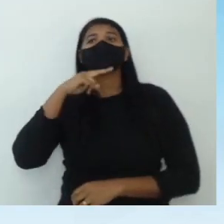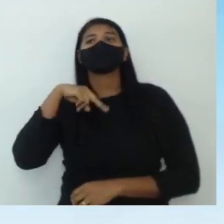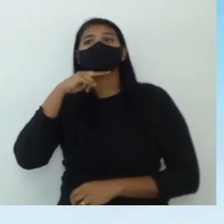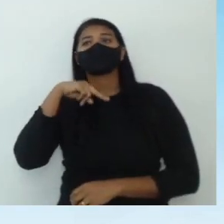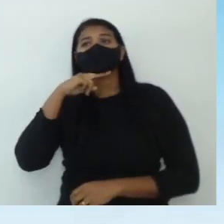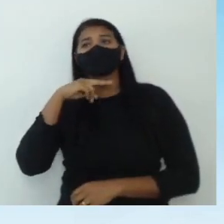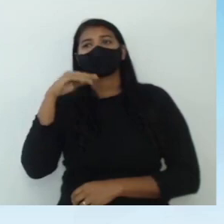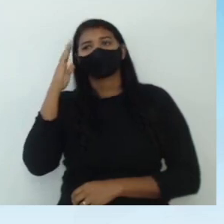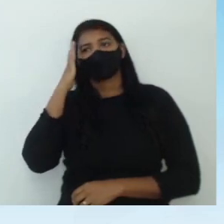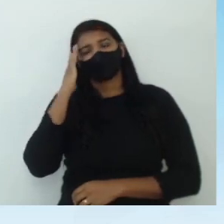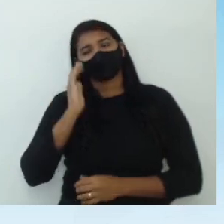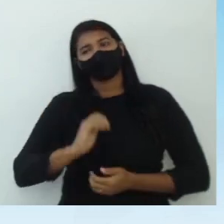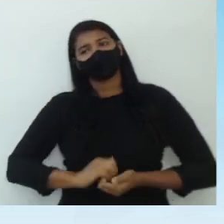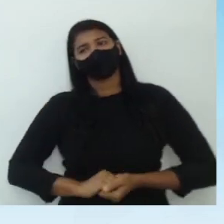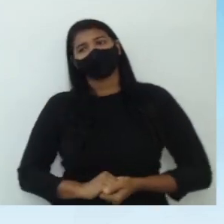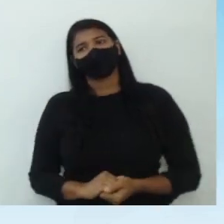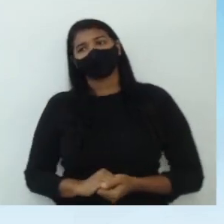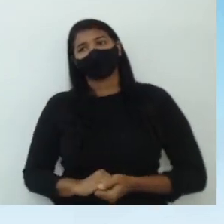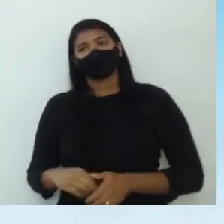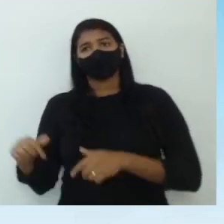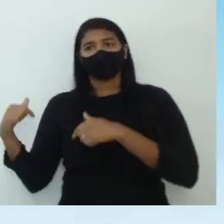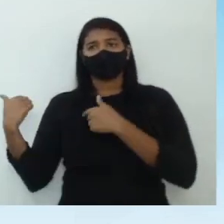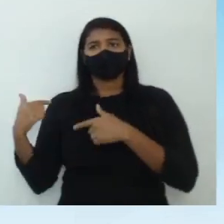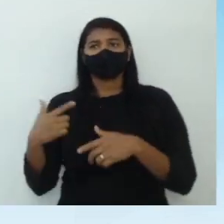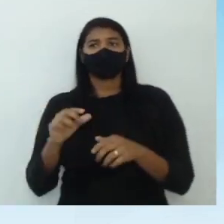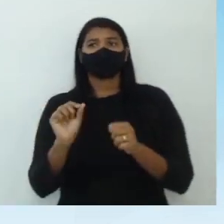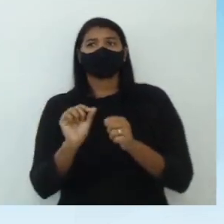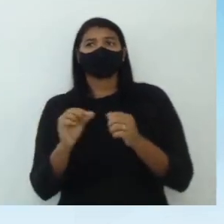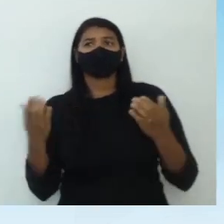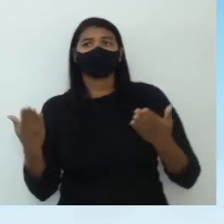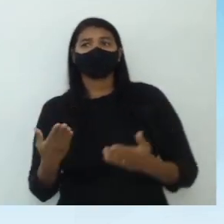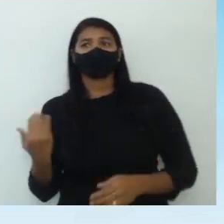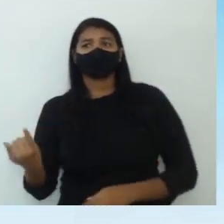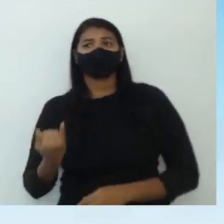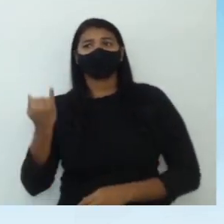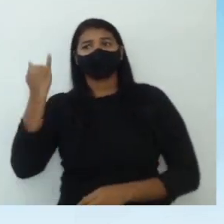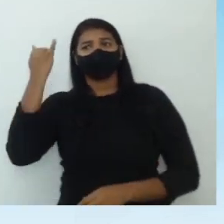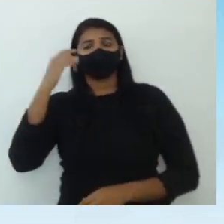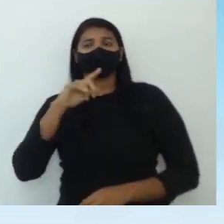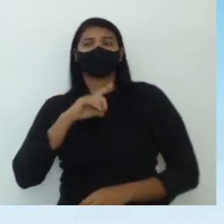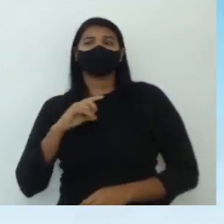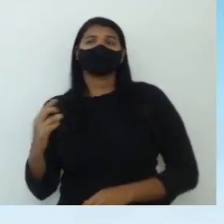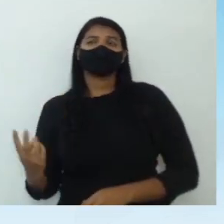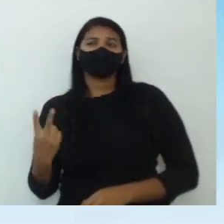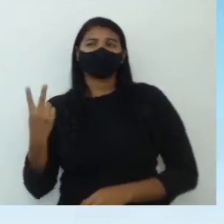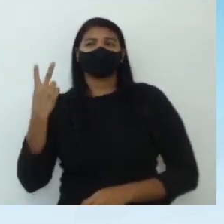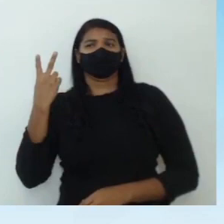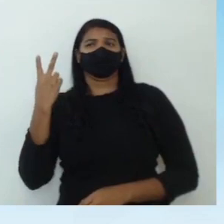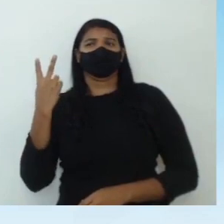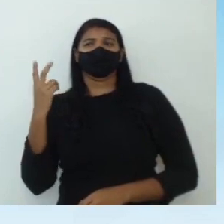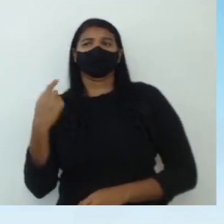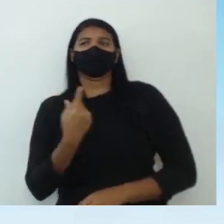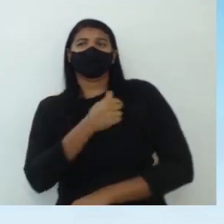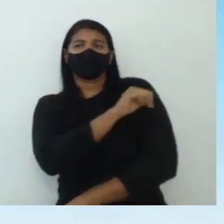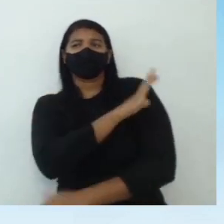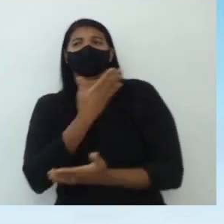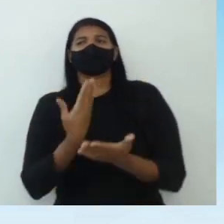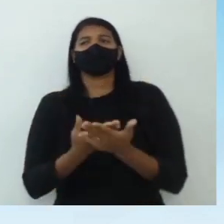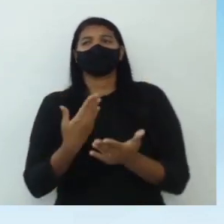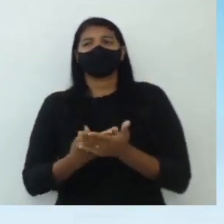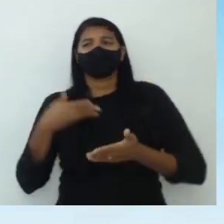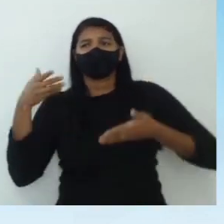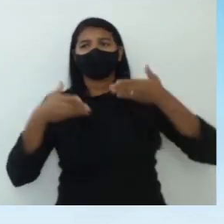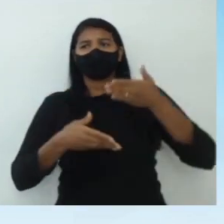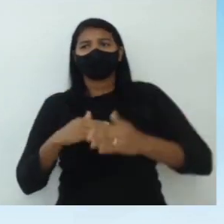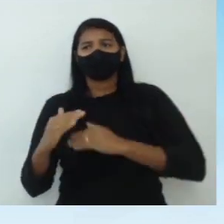verdade. Então, o trabalho que a gente está fazendo aqui, a importância que tem e o valor que nós damos aos nossos estudantes para que eles